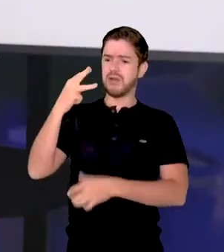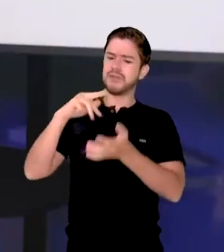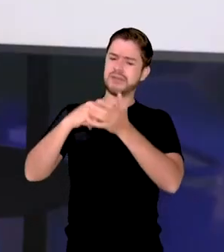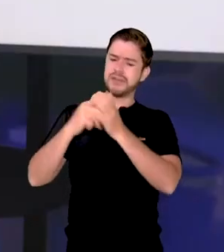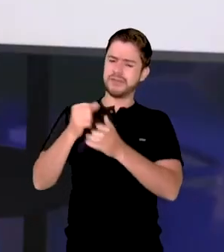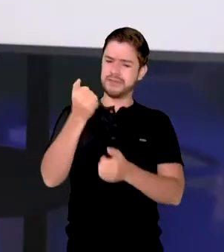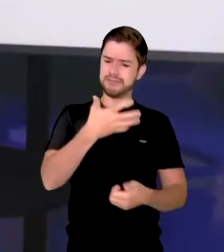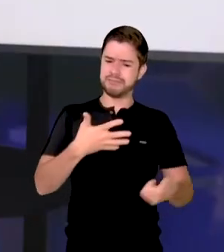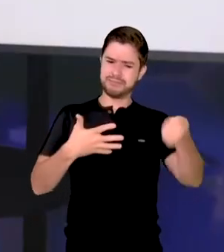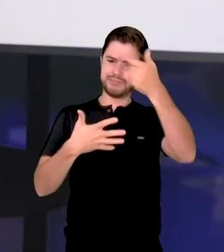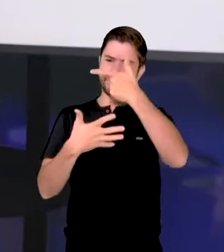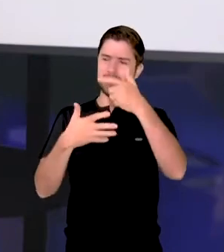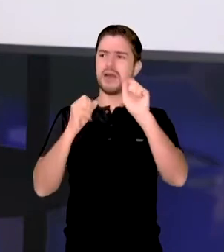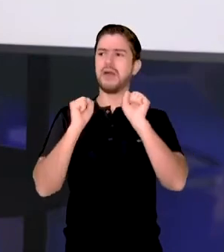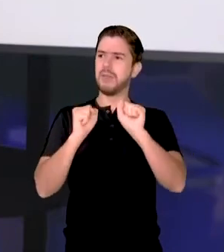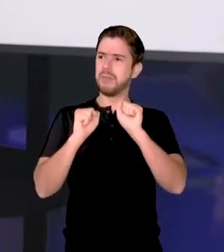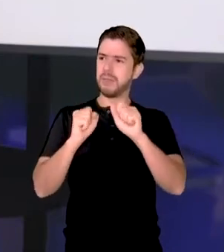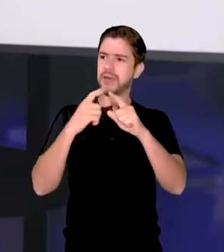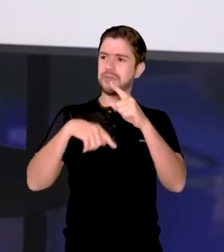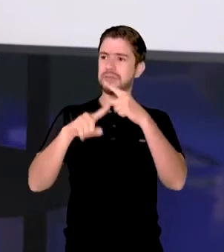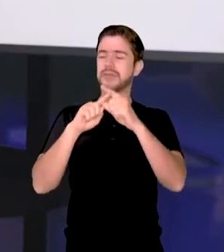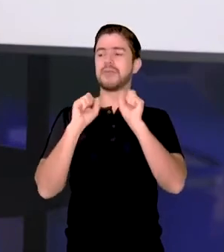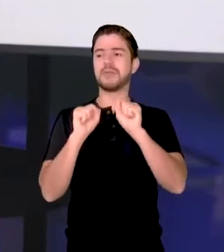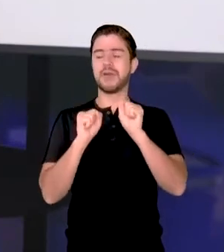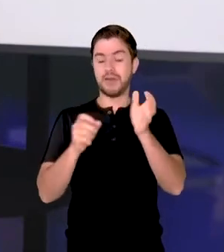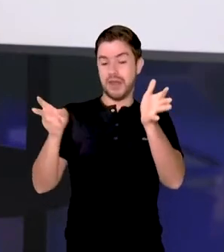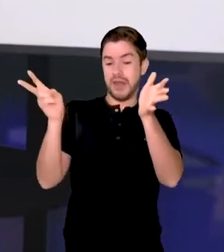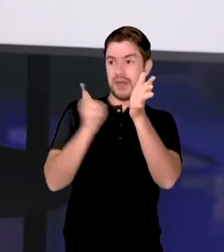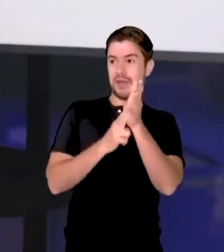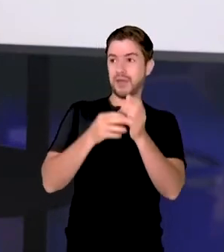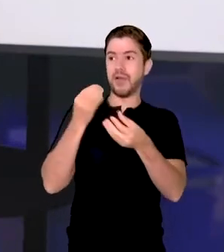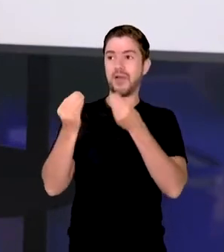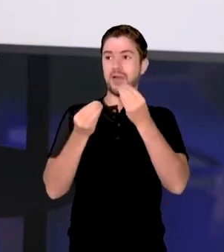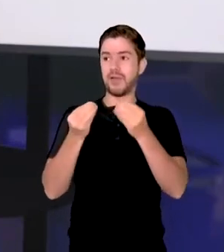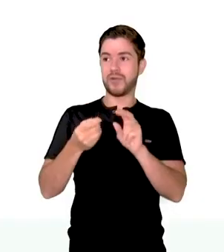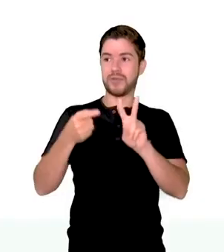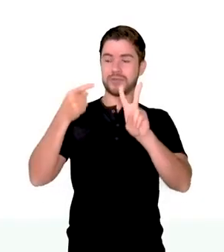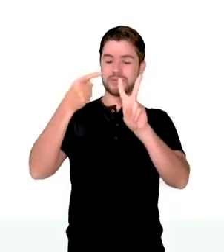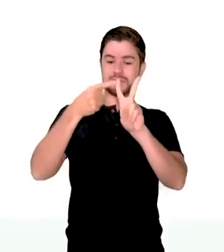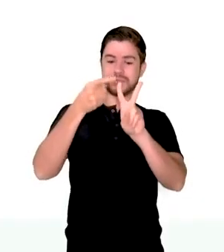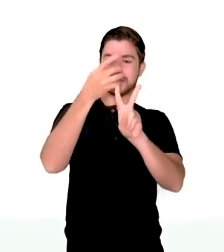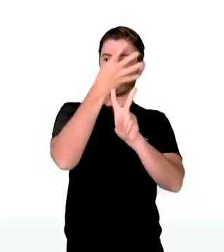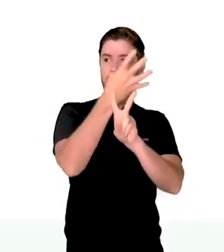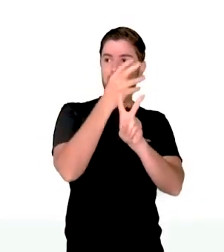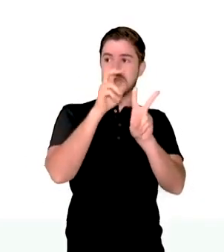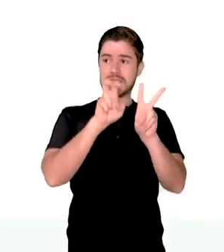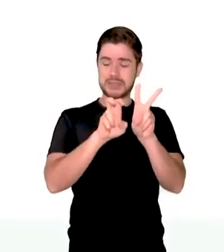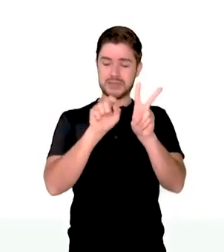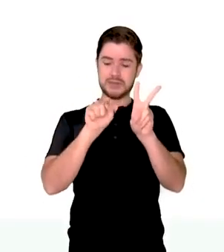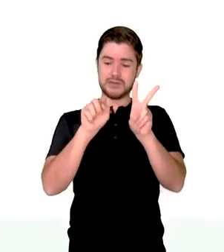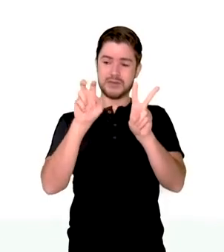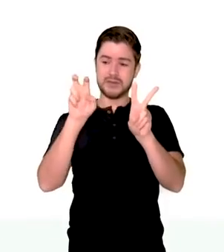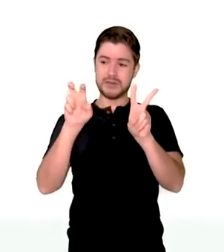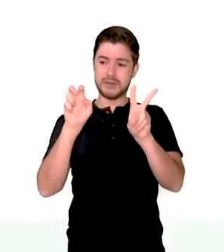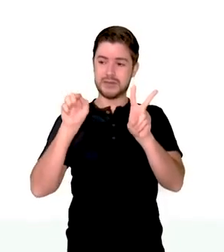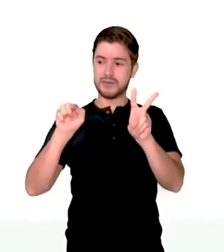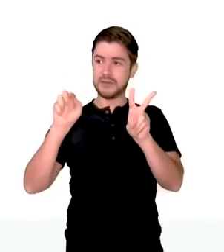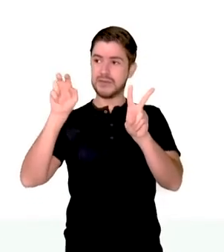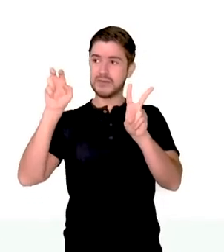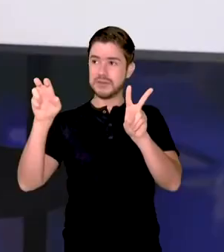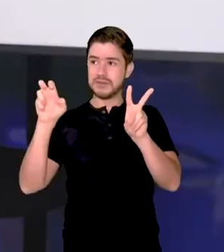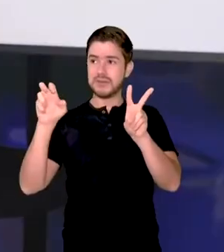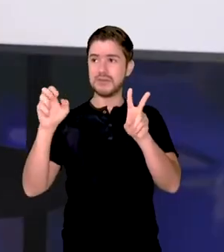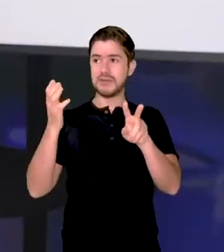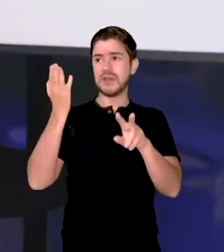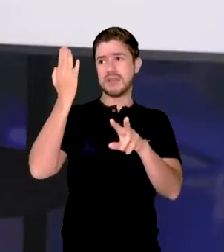potência então a gente também pode fazer a multiplicação sucessiva beleza raiz quarta de 5 x 5 x 55